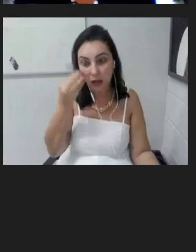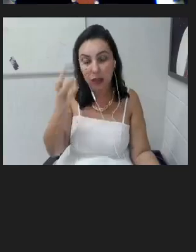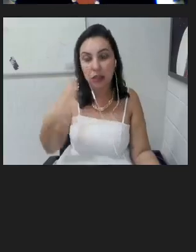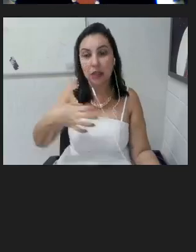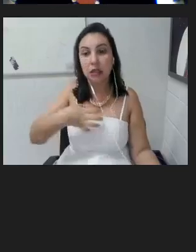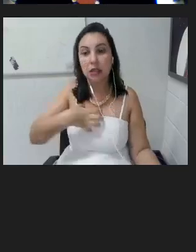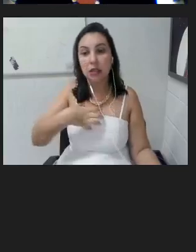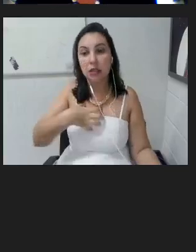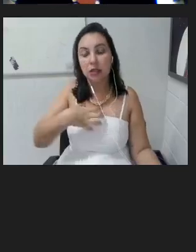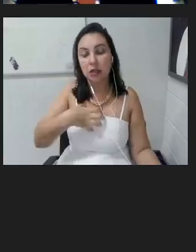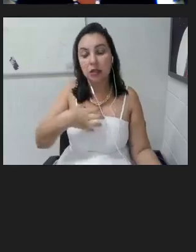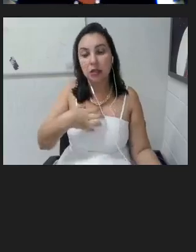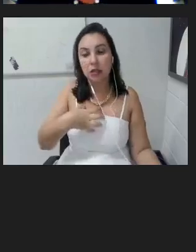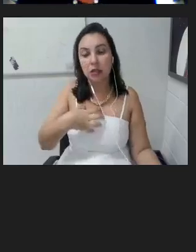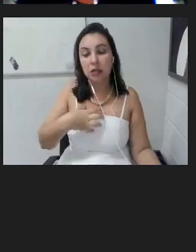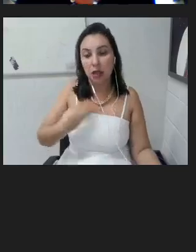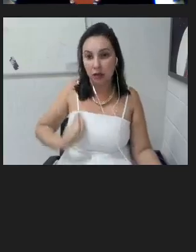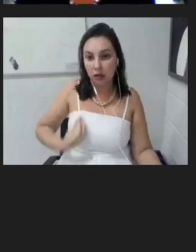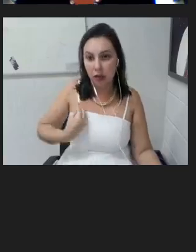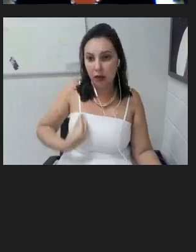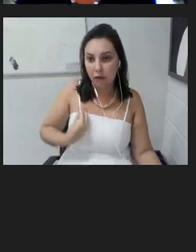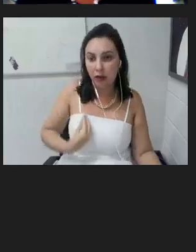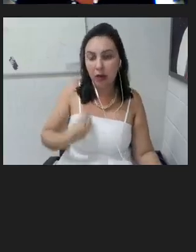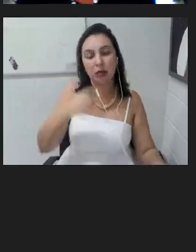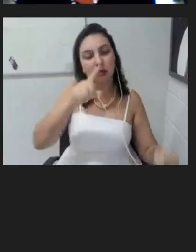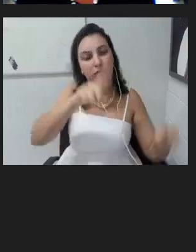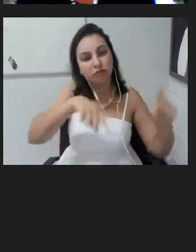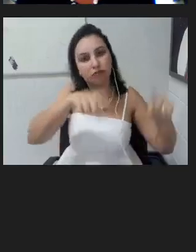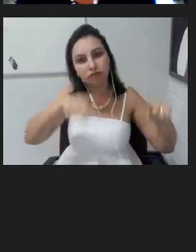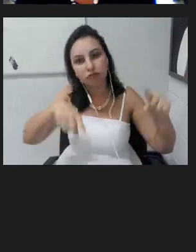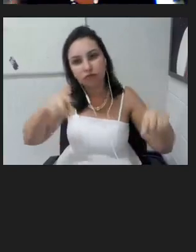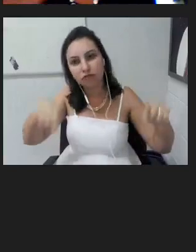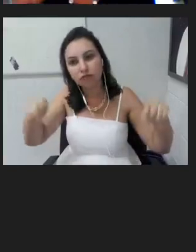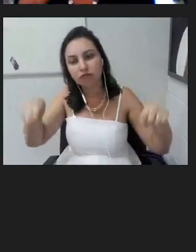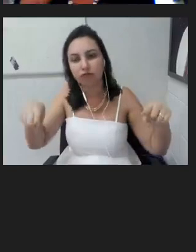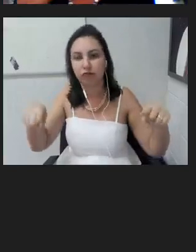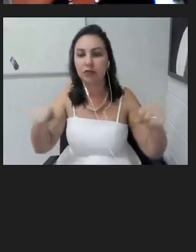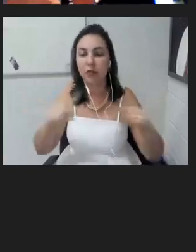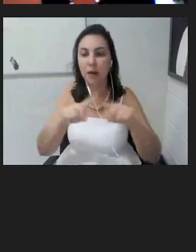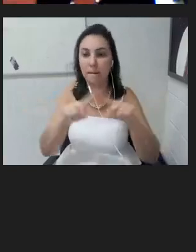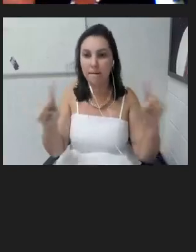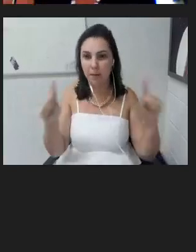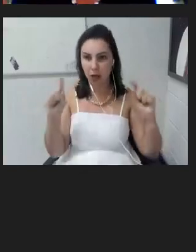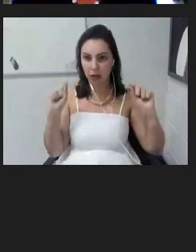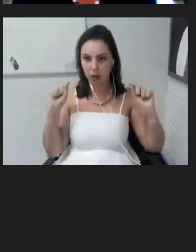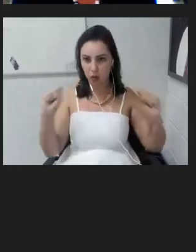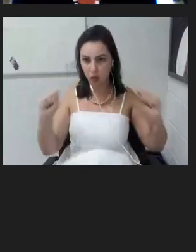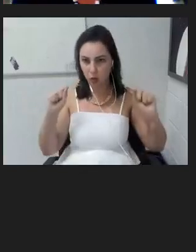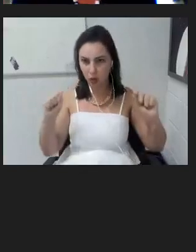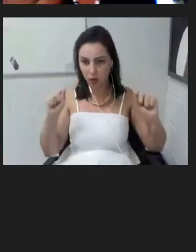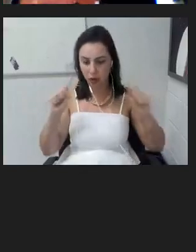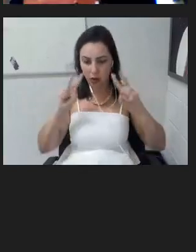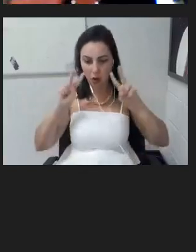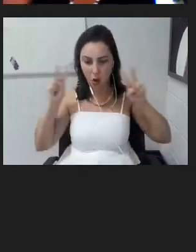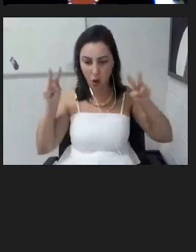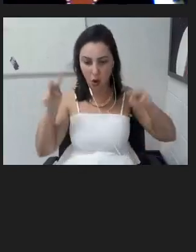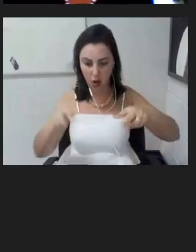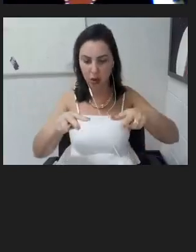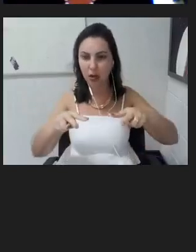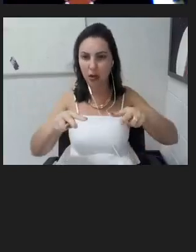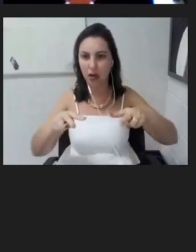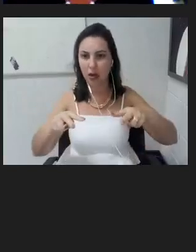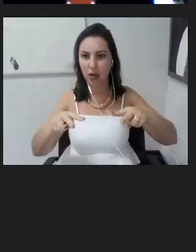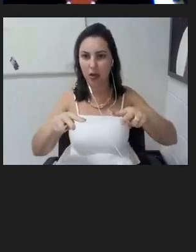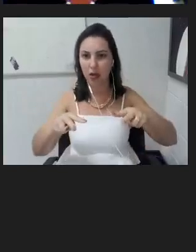sentidos atribuídos à vida, eles também são distintos. Mas numa primeira olhada, aquilo que está